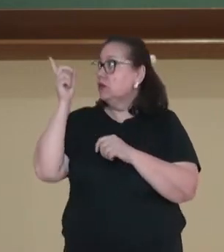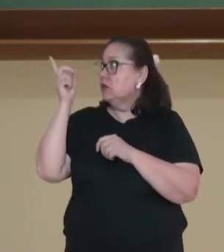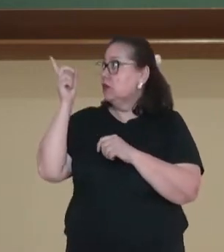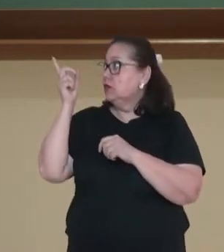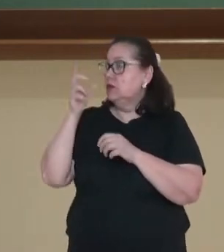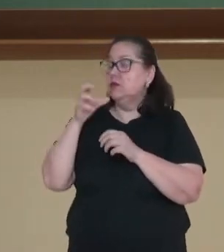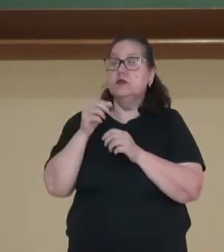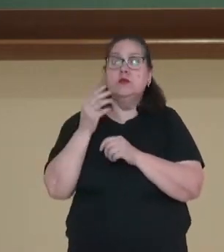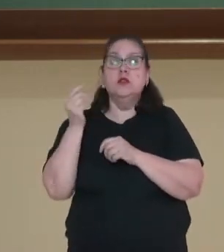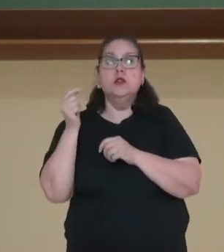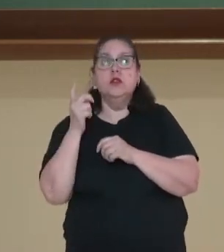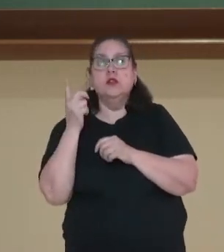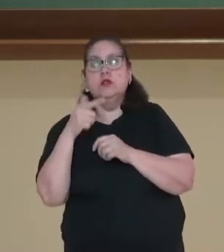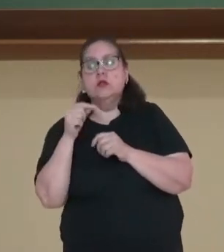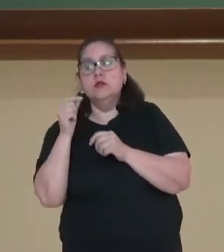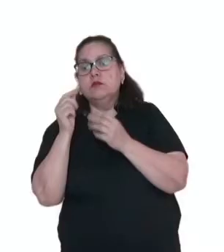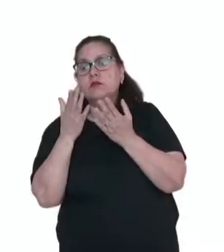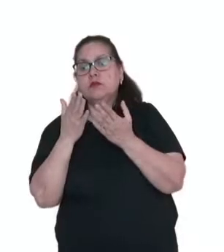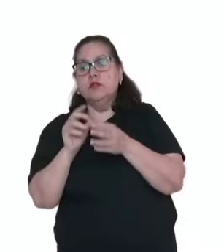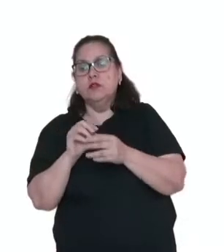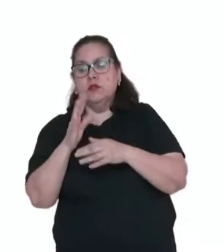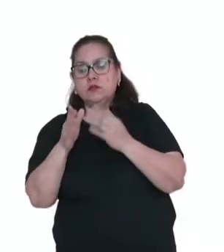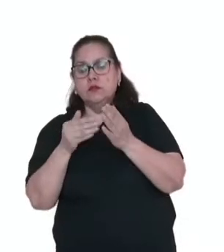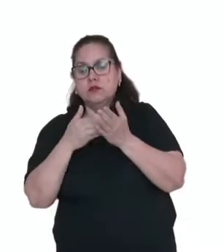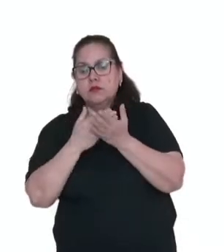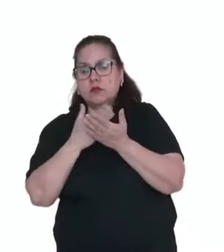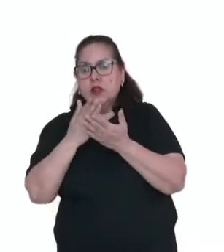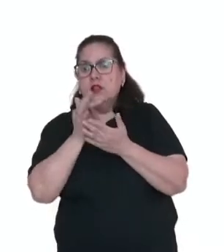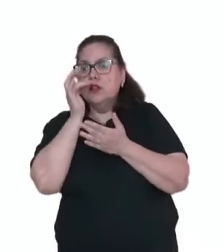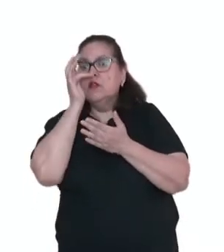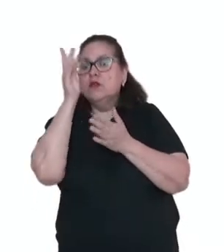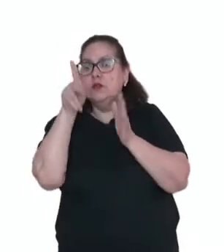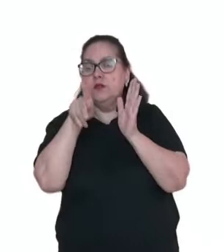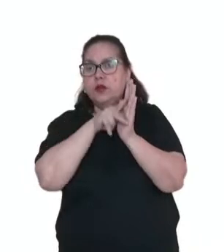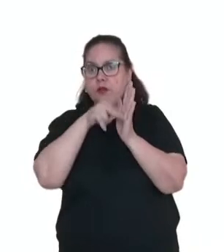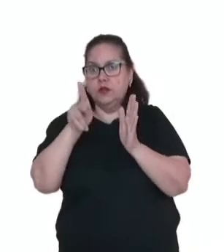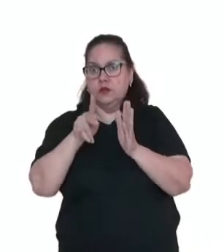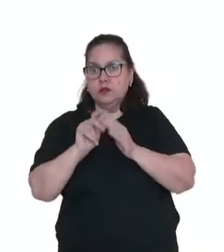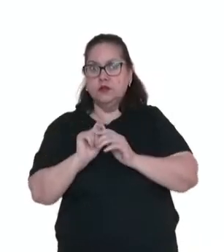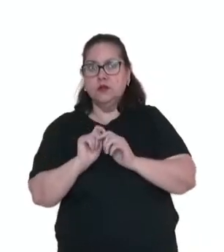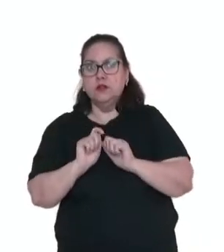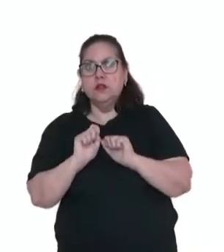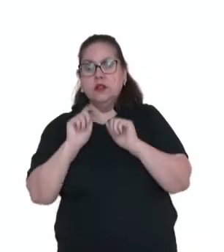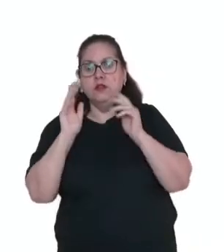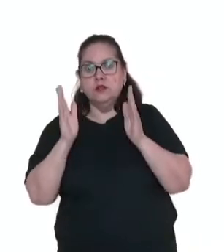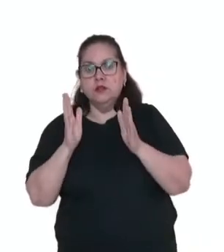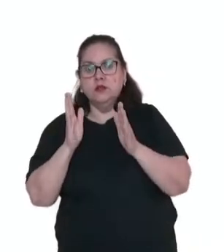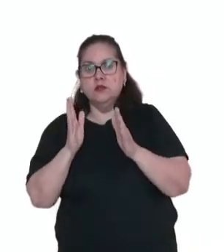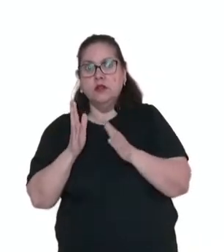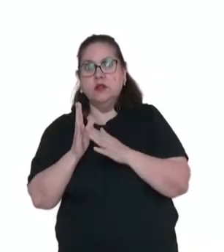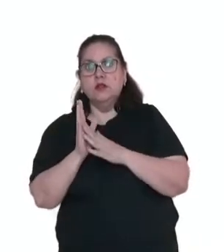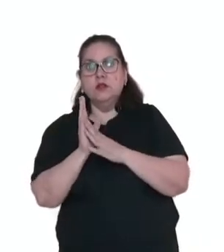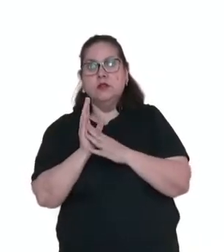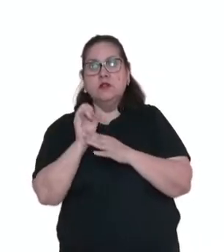no abacate, e esse fruto, ele vai se originar da flor especificamente, tá? A infrutescência, ela é